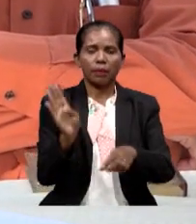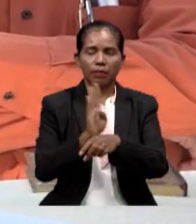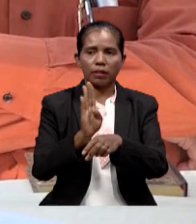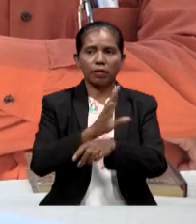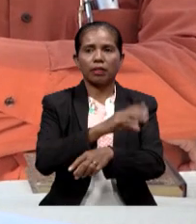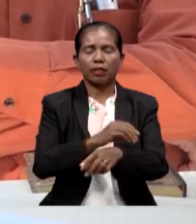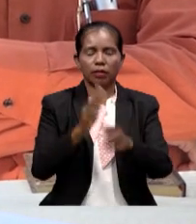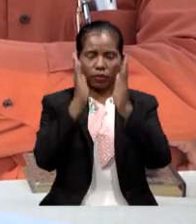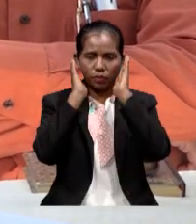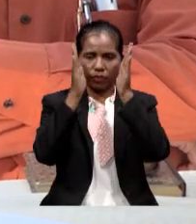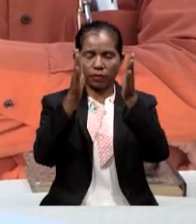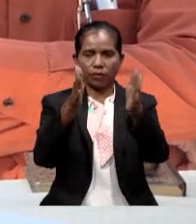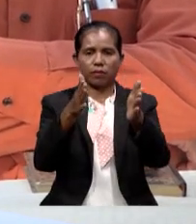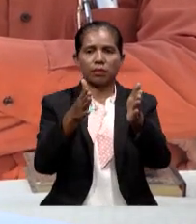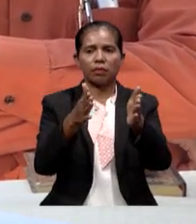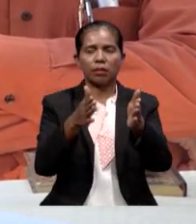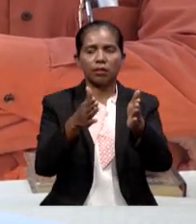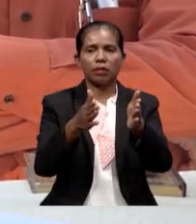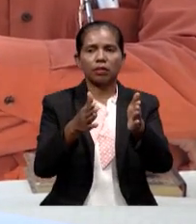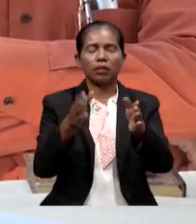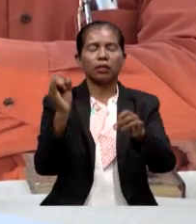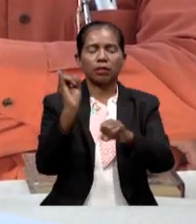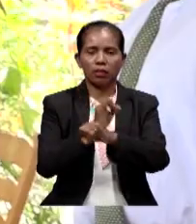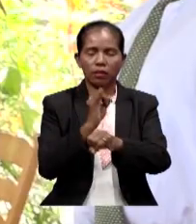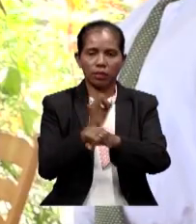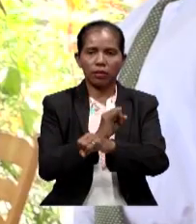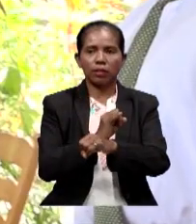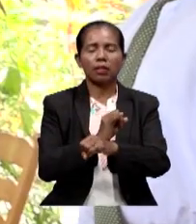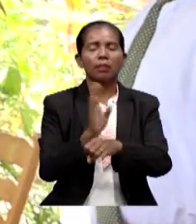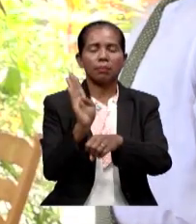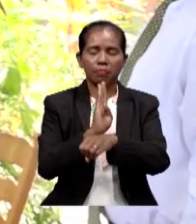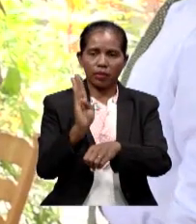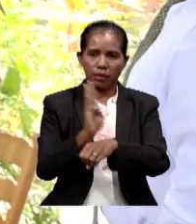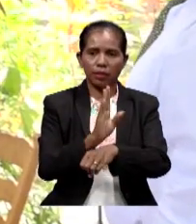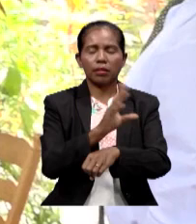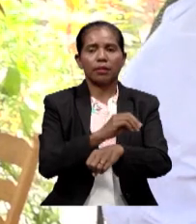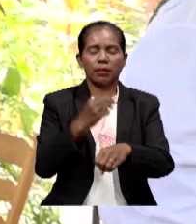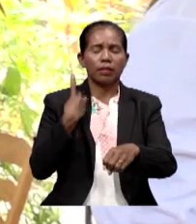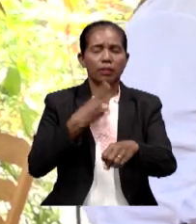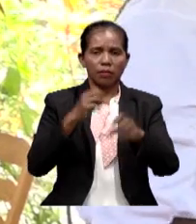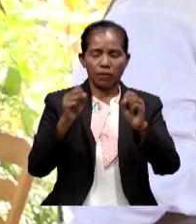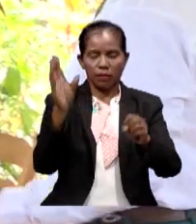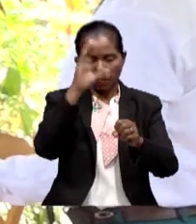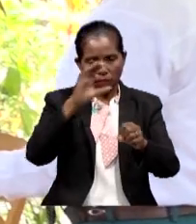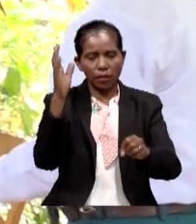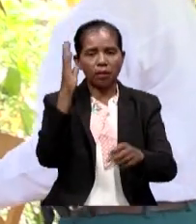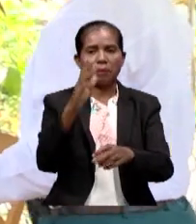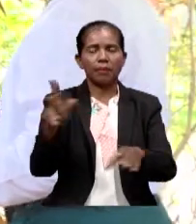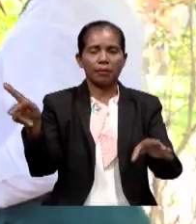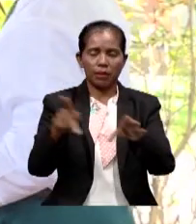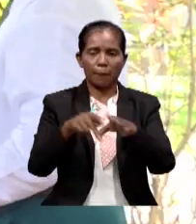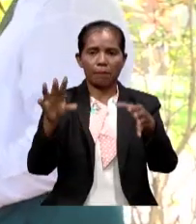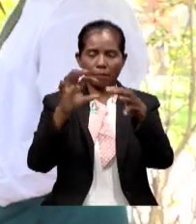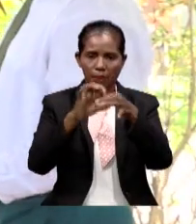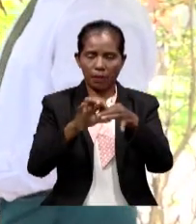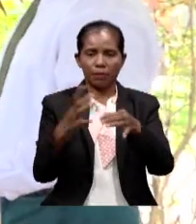ni fila oin liu ba ya comércio indústria na Iruni tem que buscar dia para participação membro ser nene